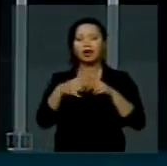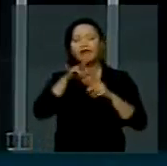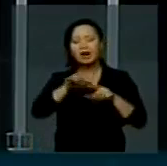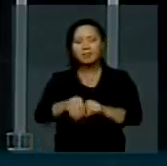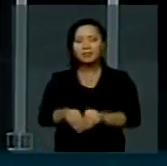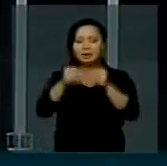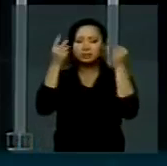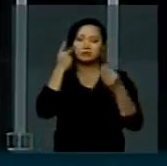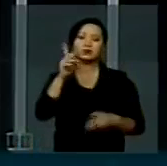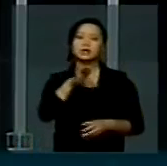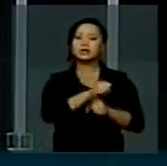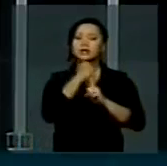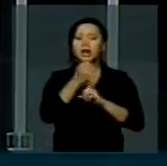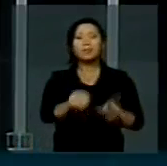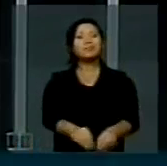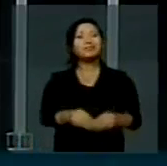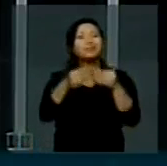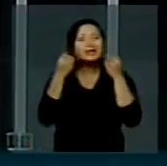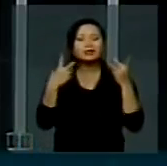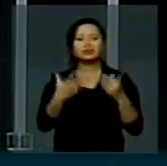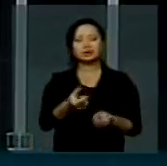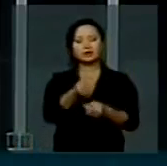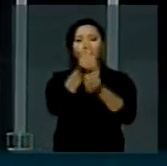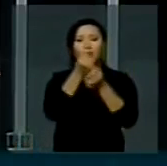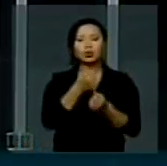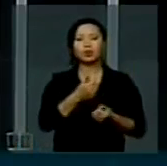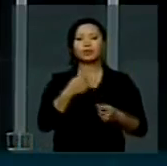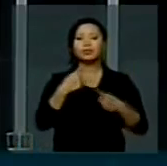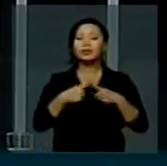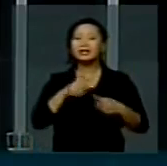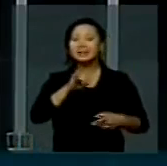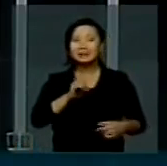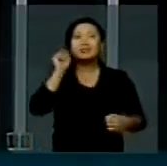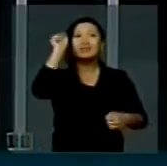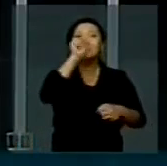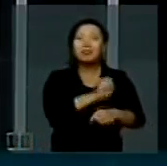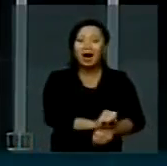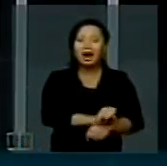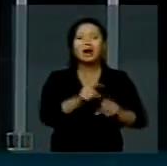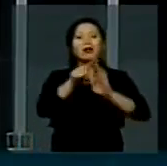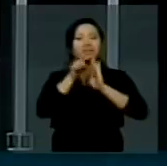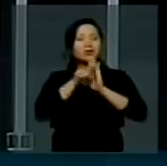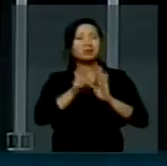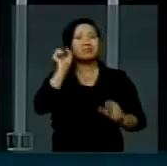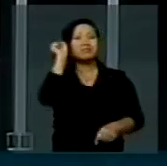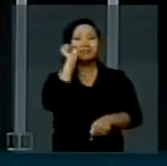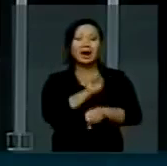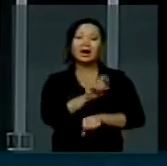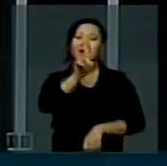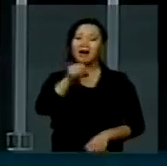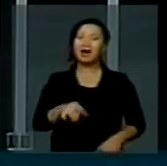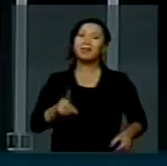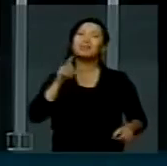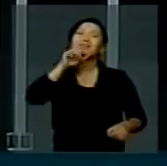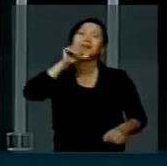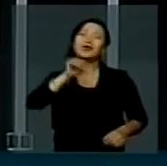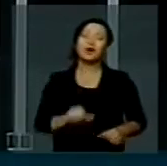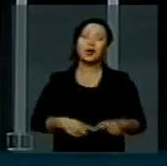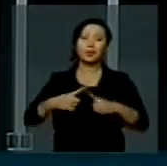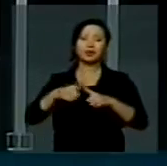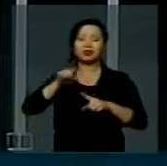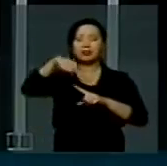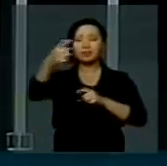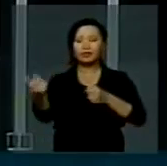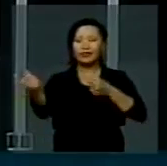econômico e financeiro, exatamente porque quando essas obras paralisam, quando esses programas paralisam e quando eles são retornados, eles